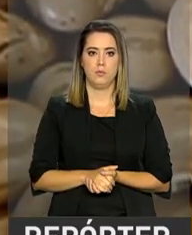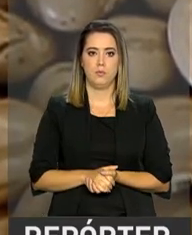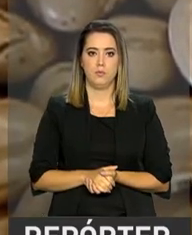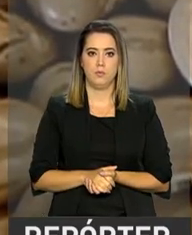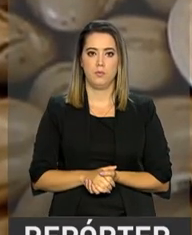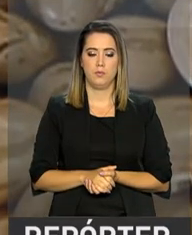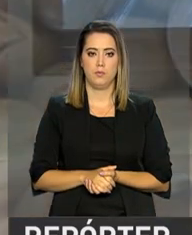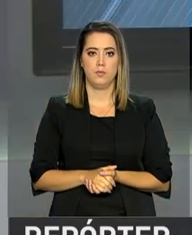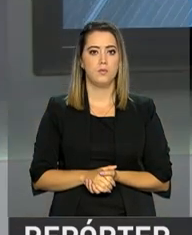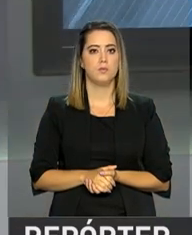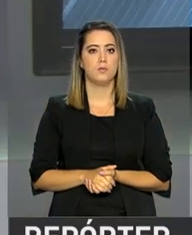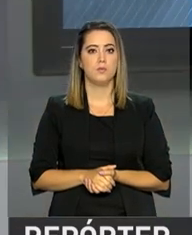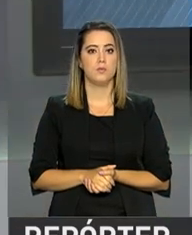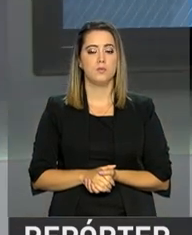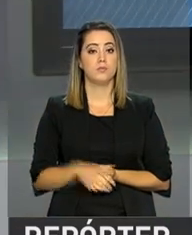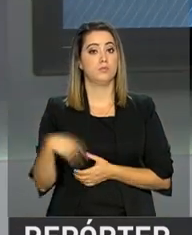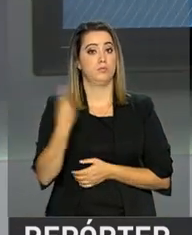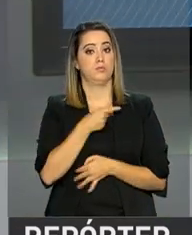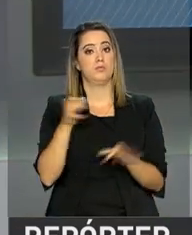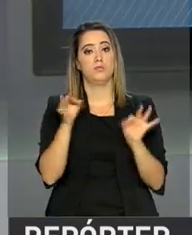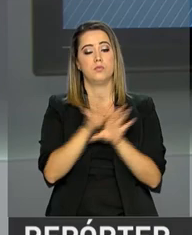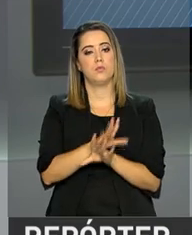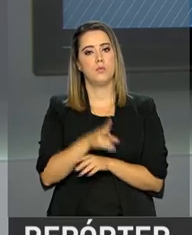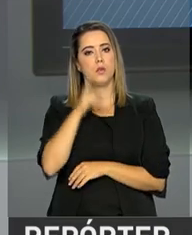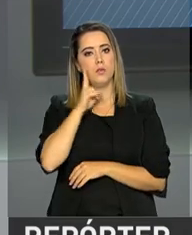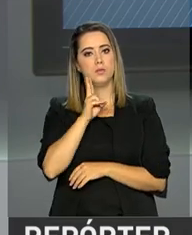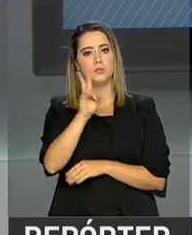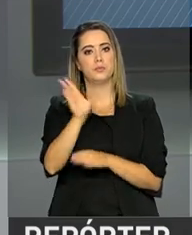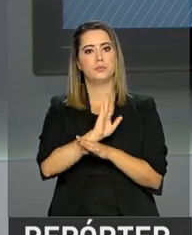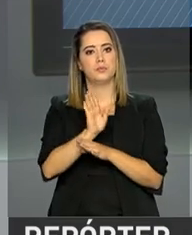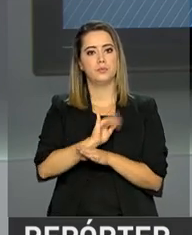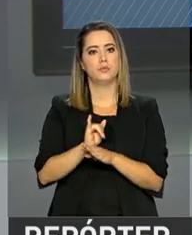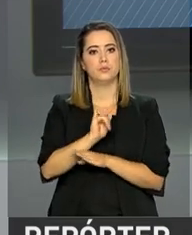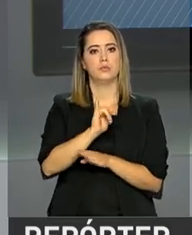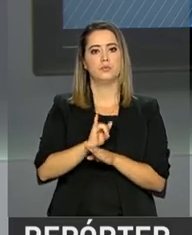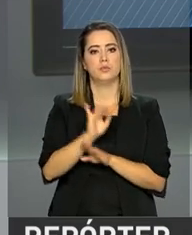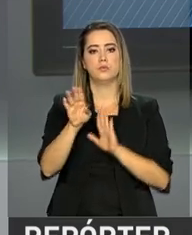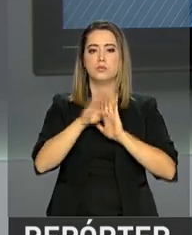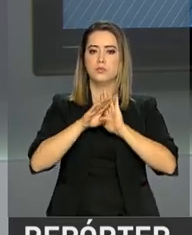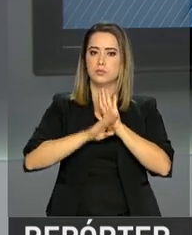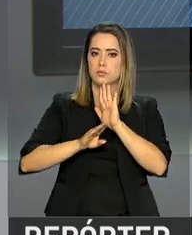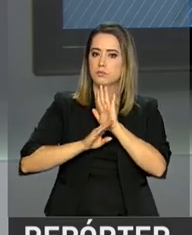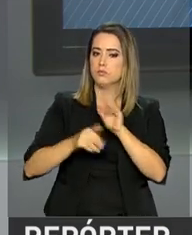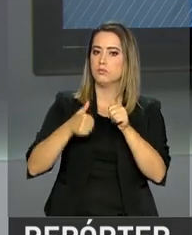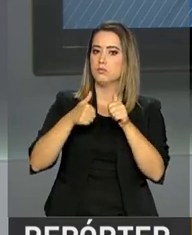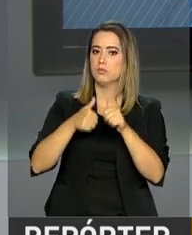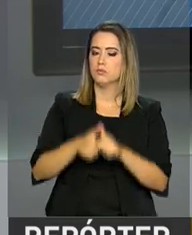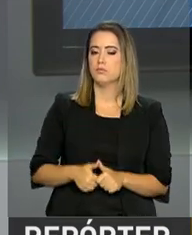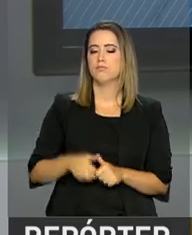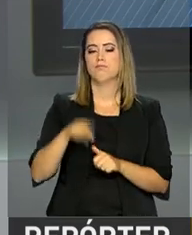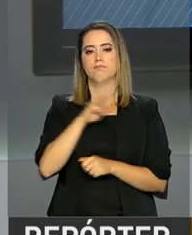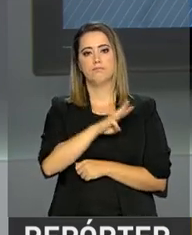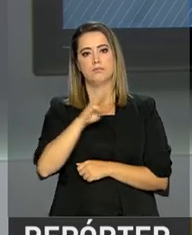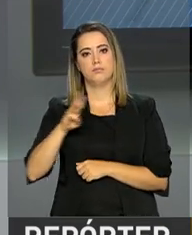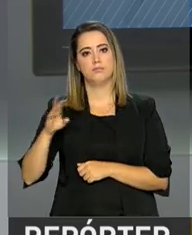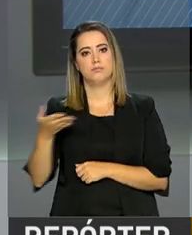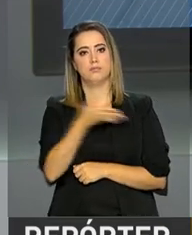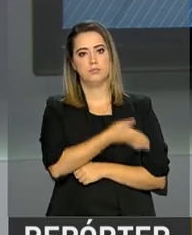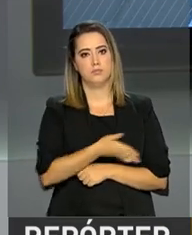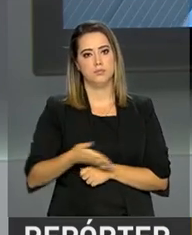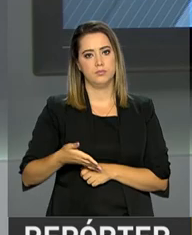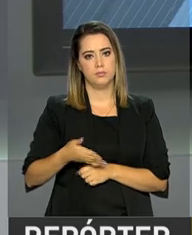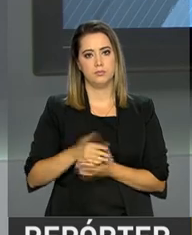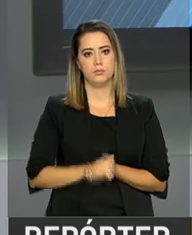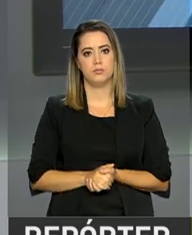br nós ficamos por aqui você pode rever as reportagens no youtube e toda a nossa programação também está na página da